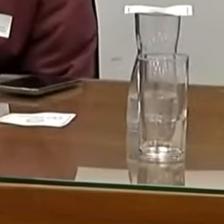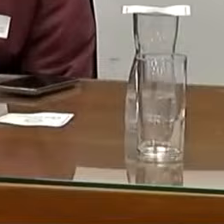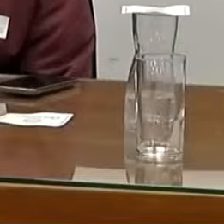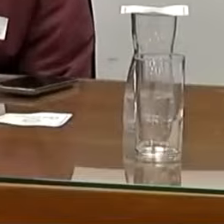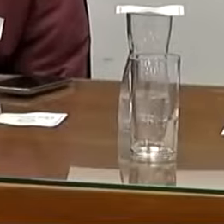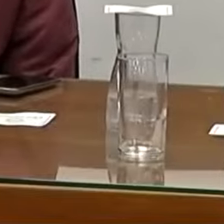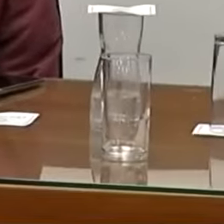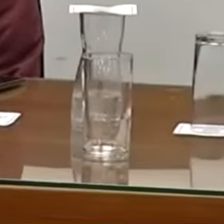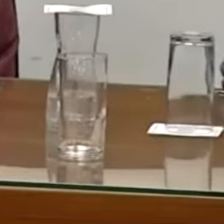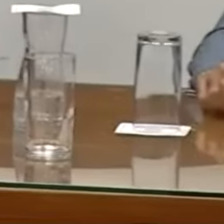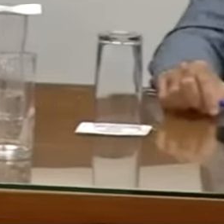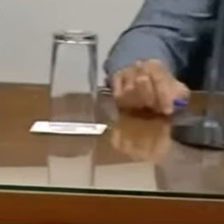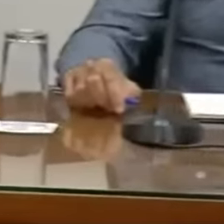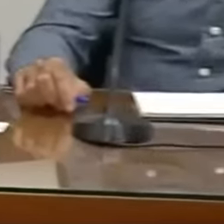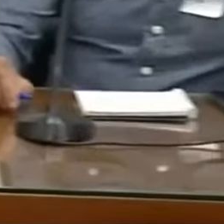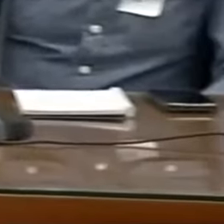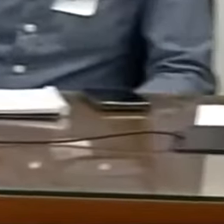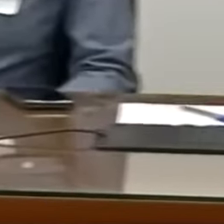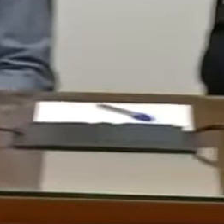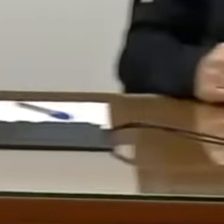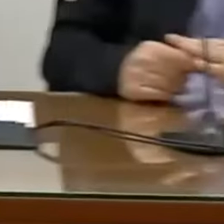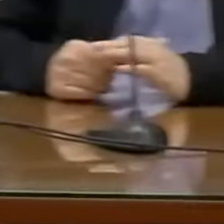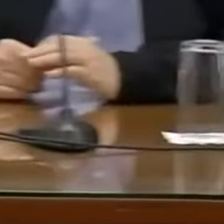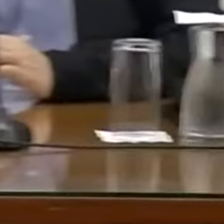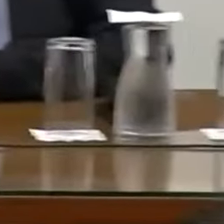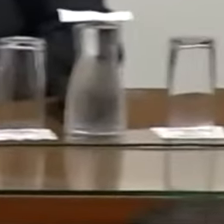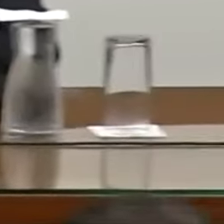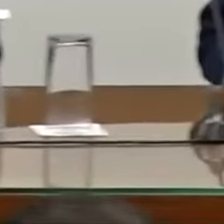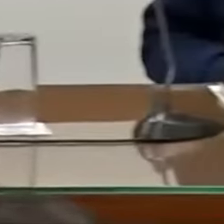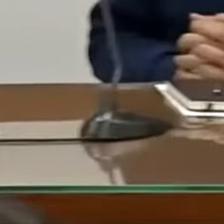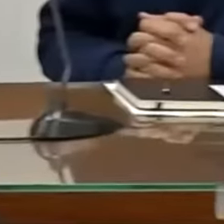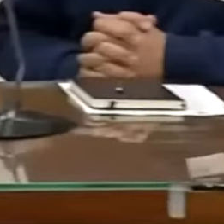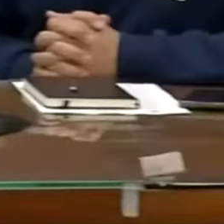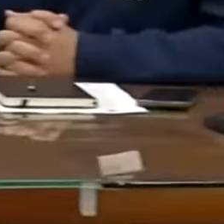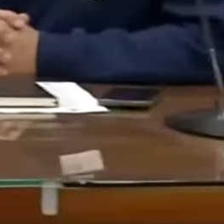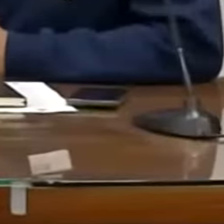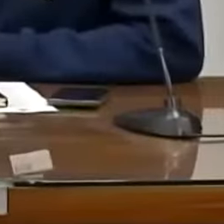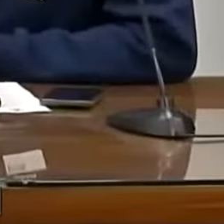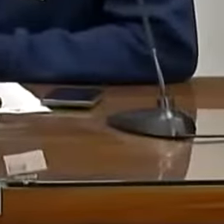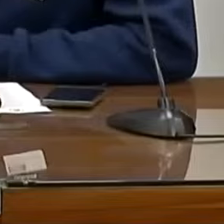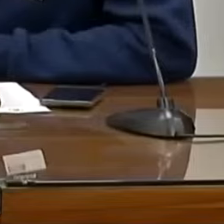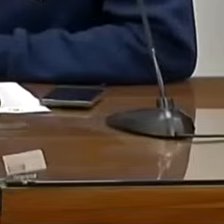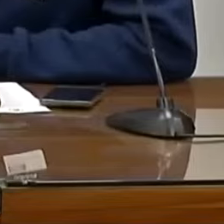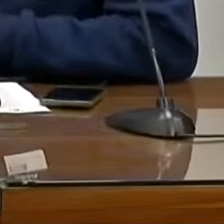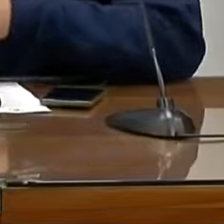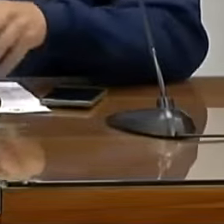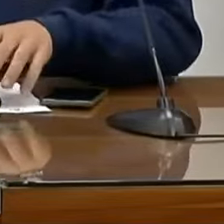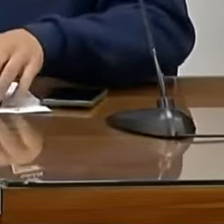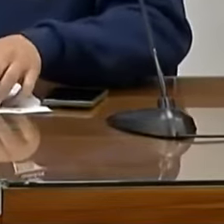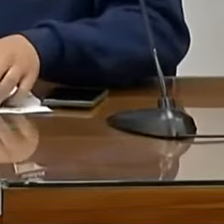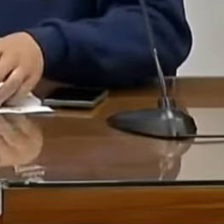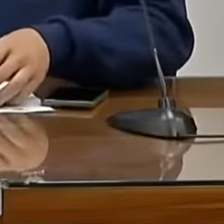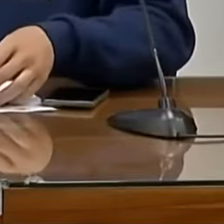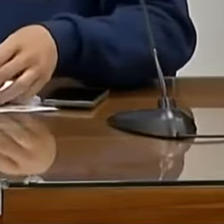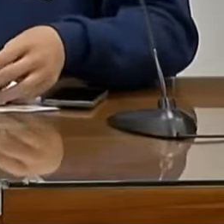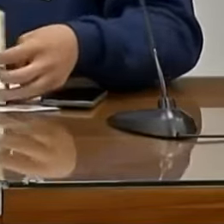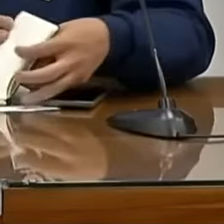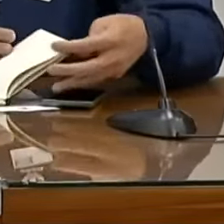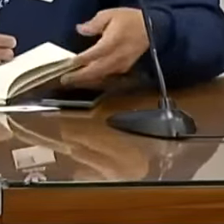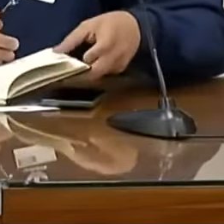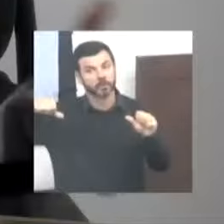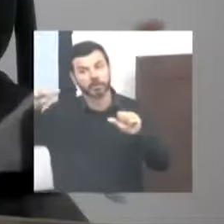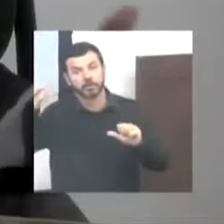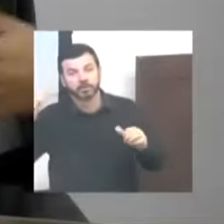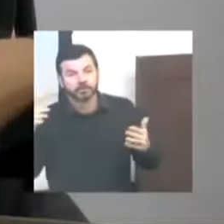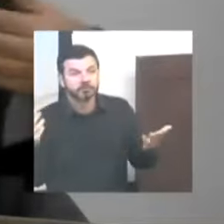eles também pontuaram possíveis melhorias e mostraram preocupação com a continuidade dos serviços e programas já implementados após a eleição